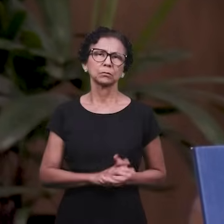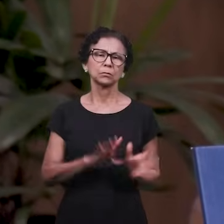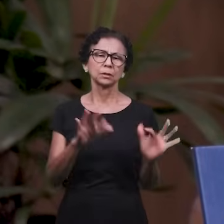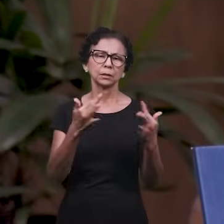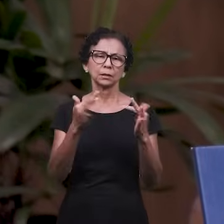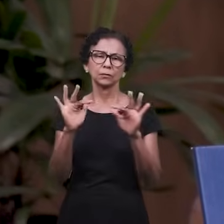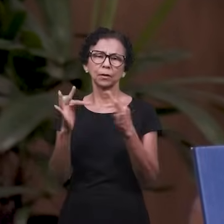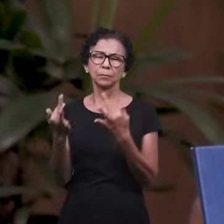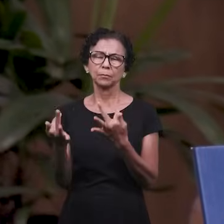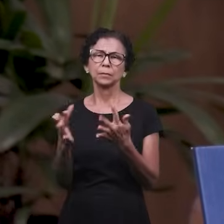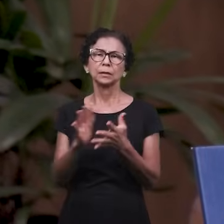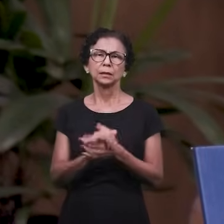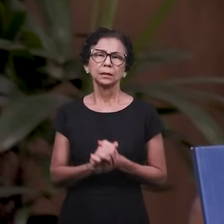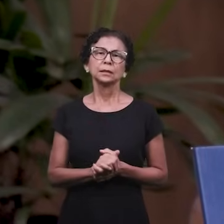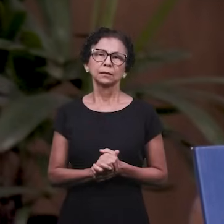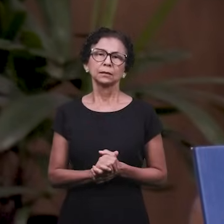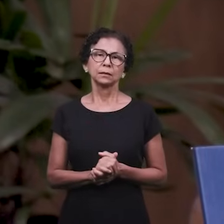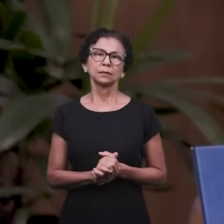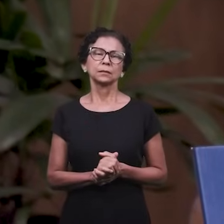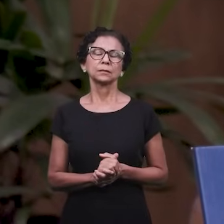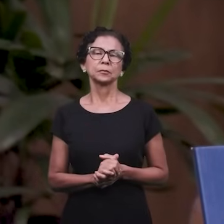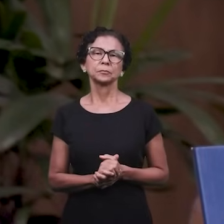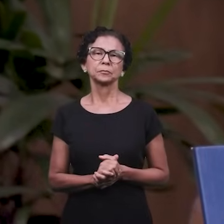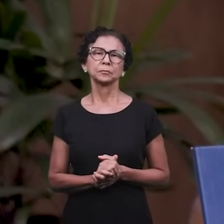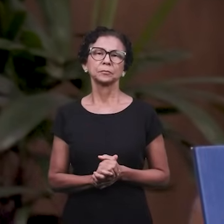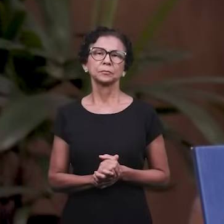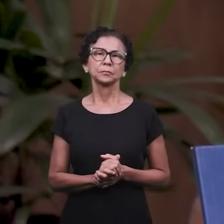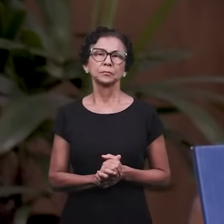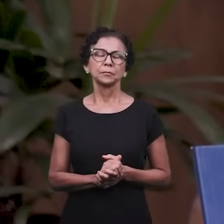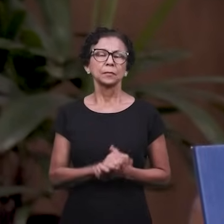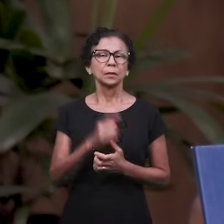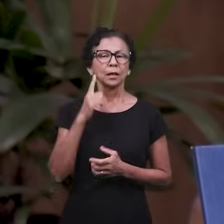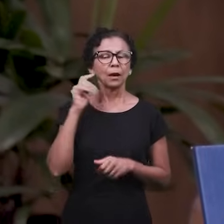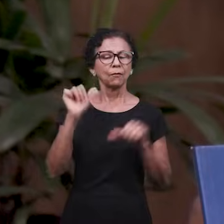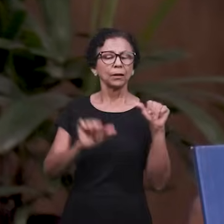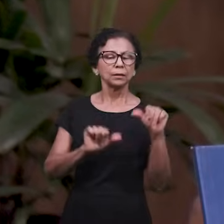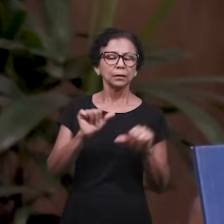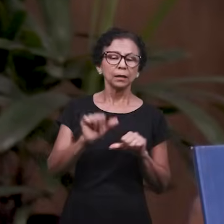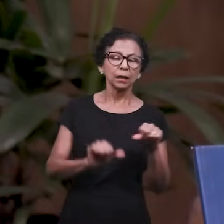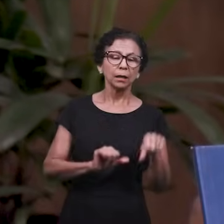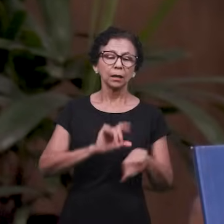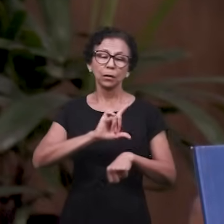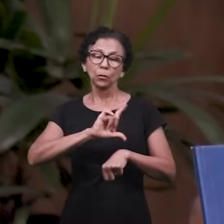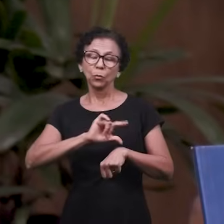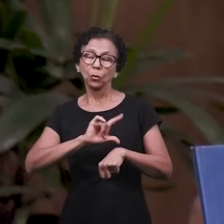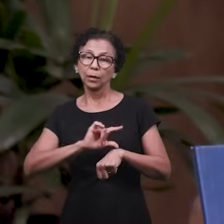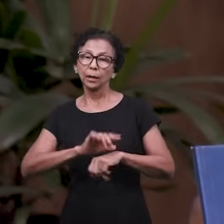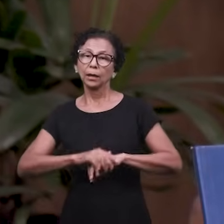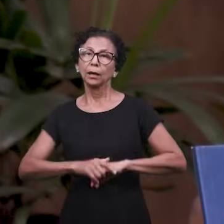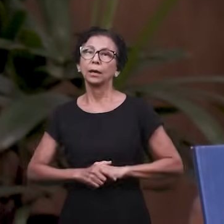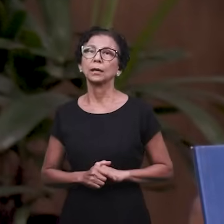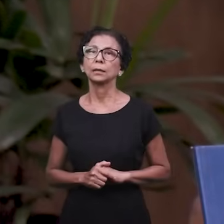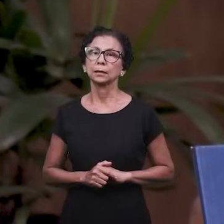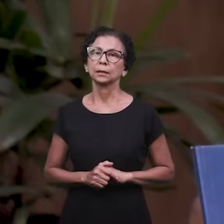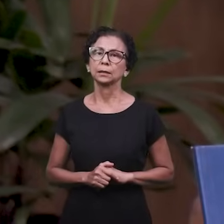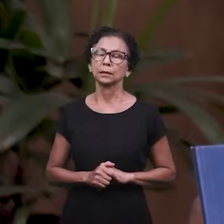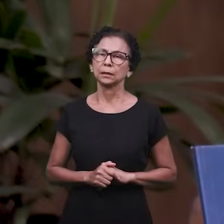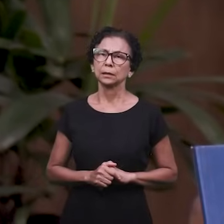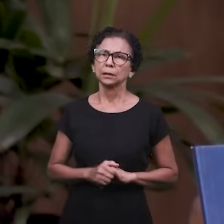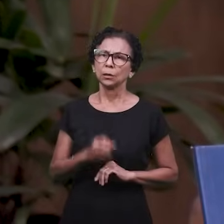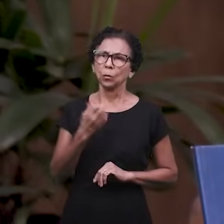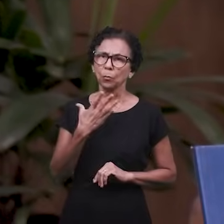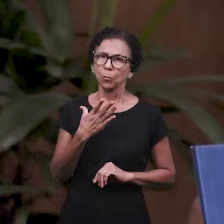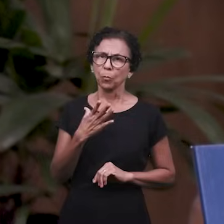diária. Por isso, essa escolha deve ser feita pensando na sua casa, no horário em que de preferência estarão todos